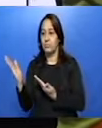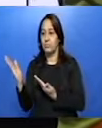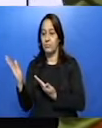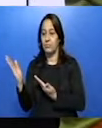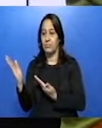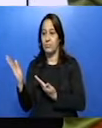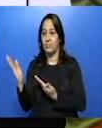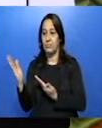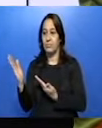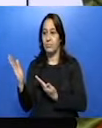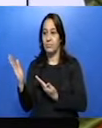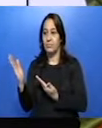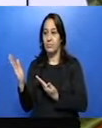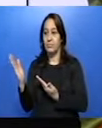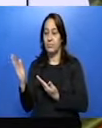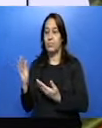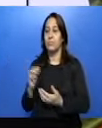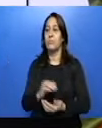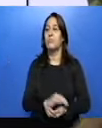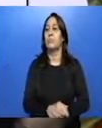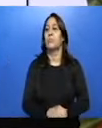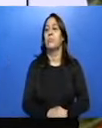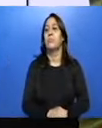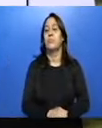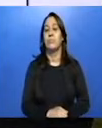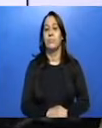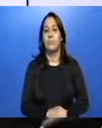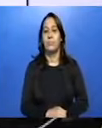arado, furo.